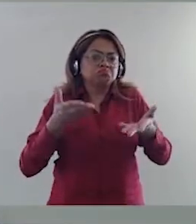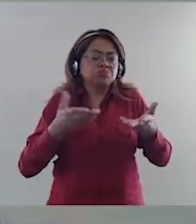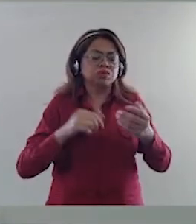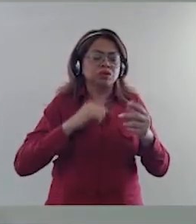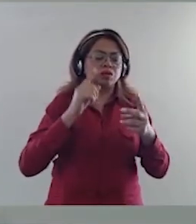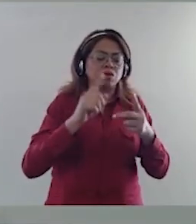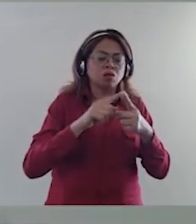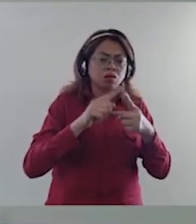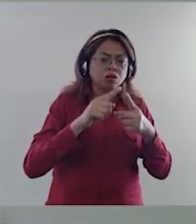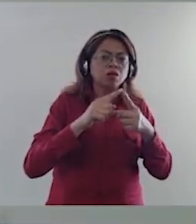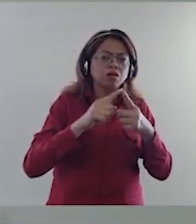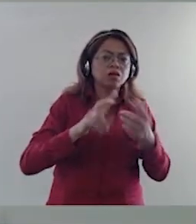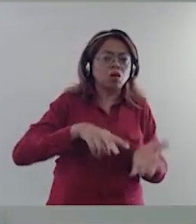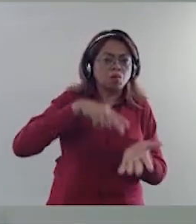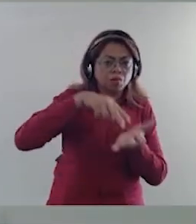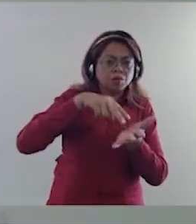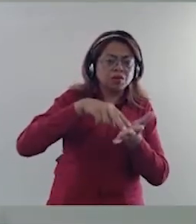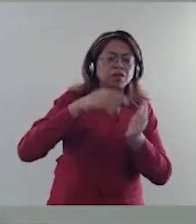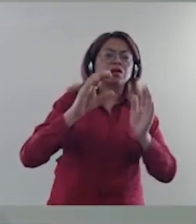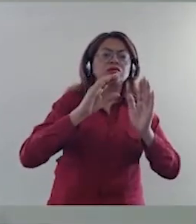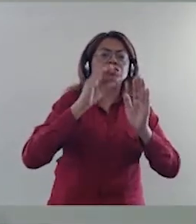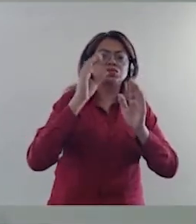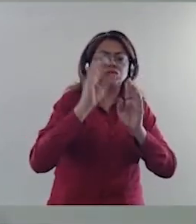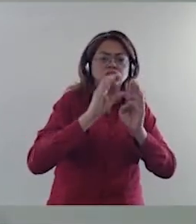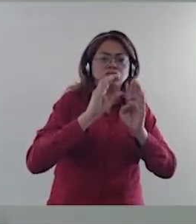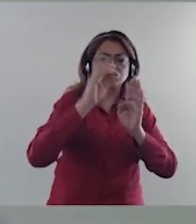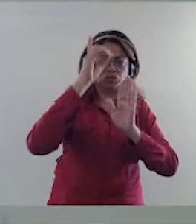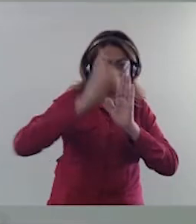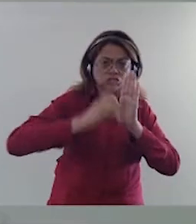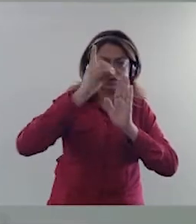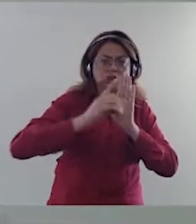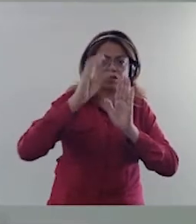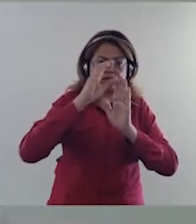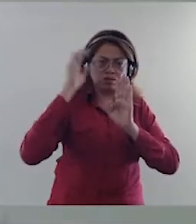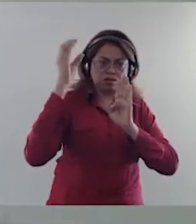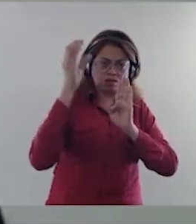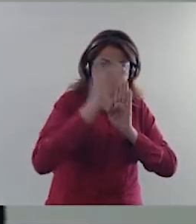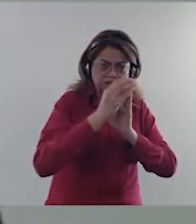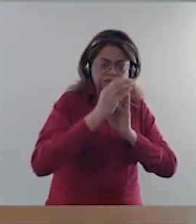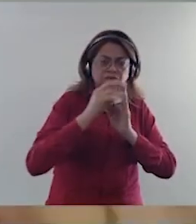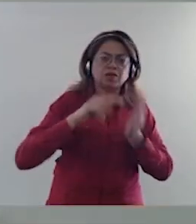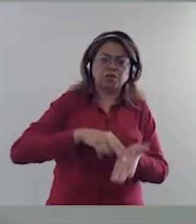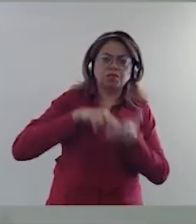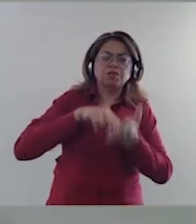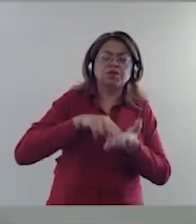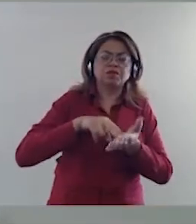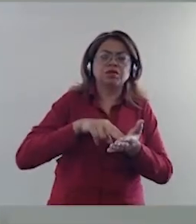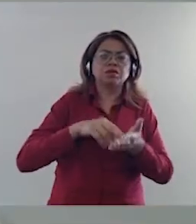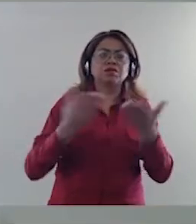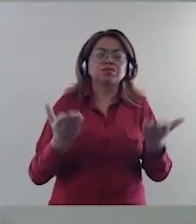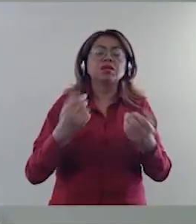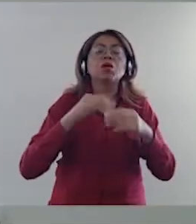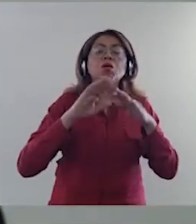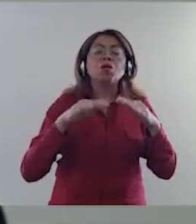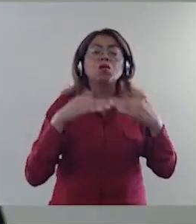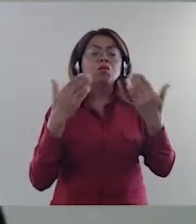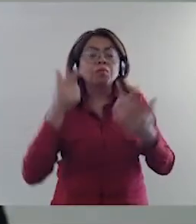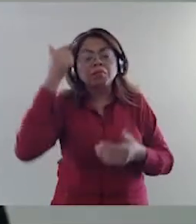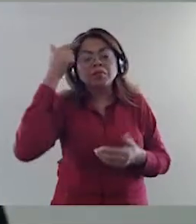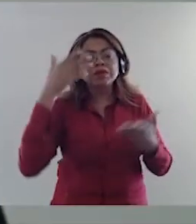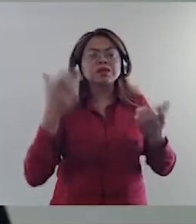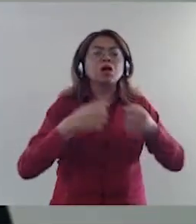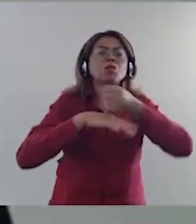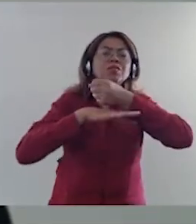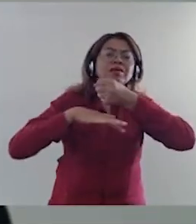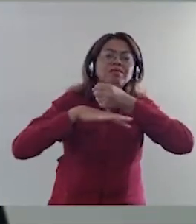qualifica-se como fato gerador de onerosidade excessiva, que afeta a base do negócio e que possibilita,